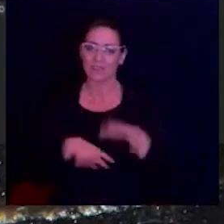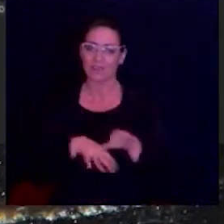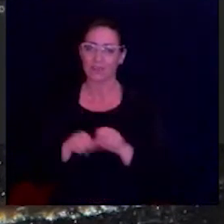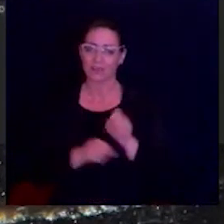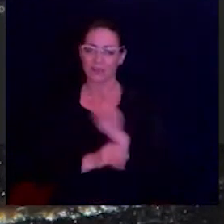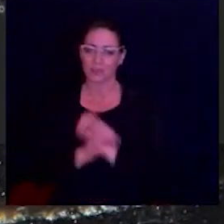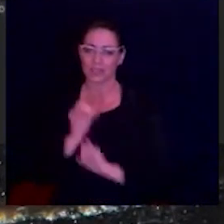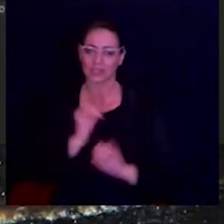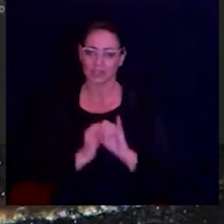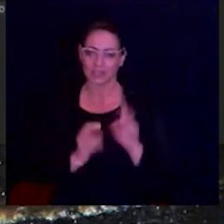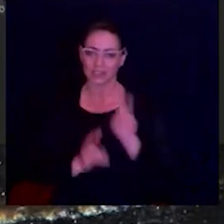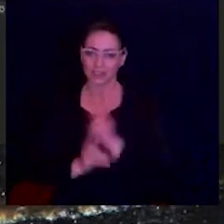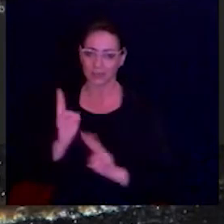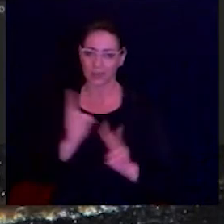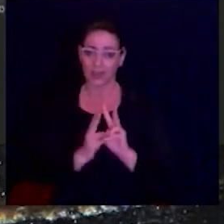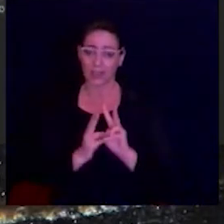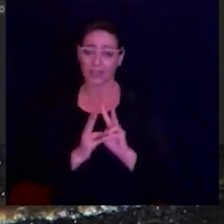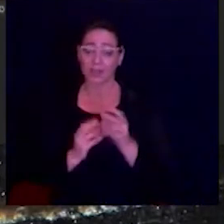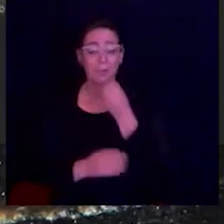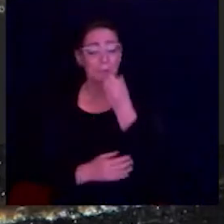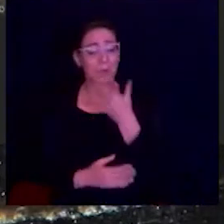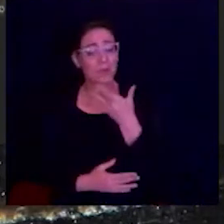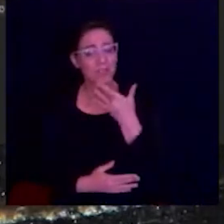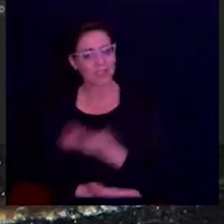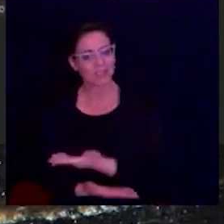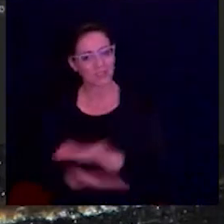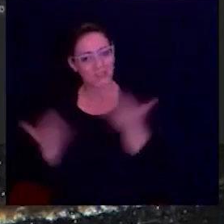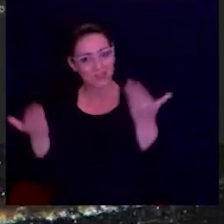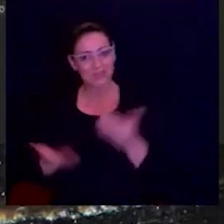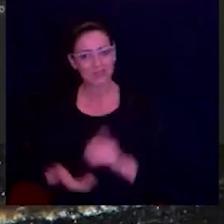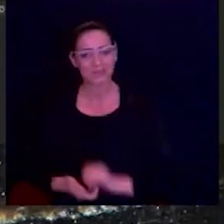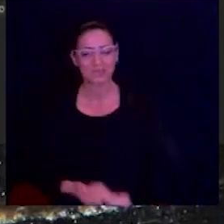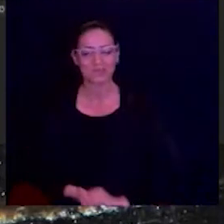online e deseja a todos uma boa tarde.